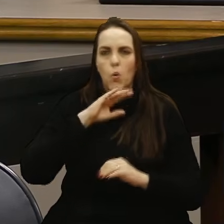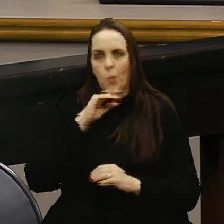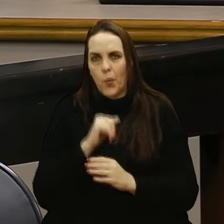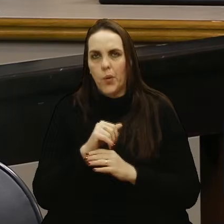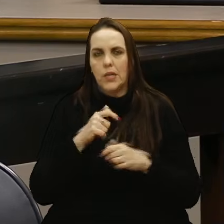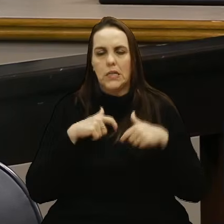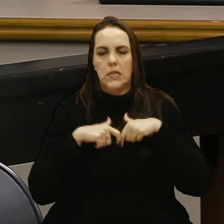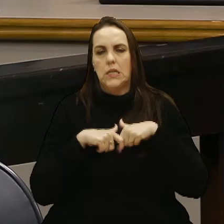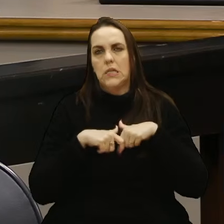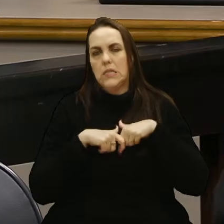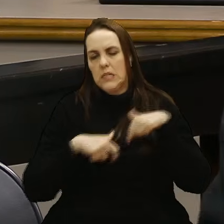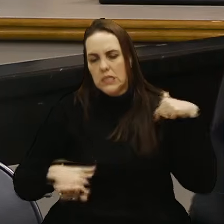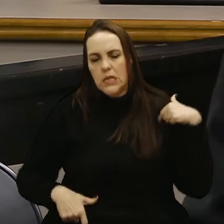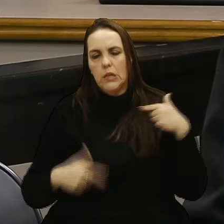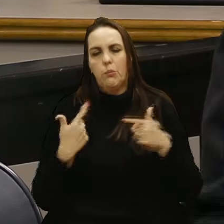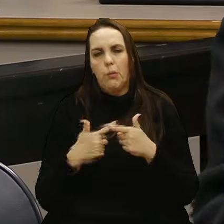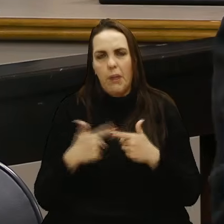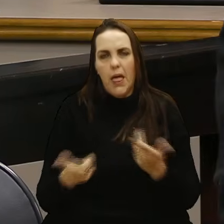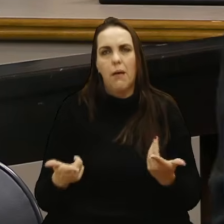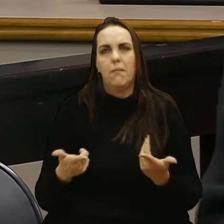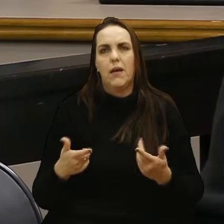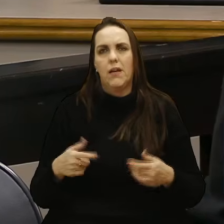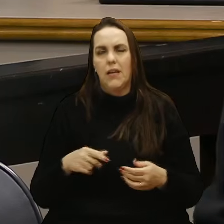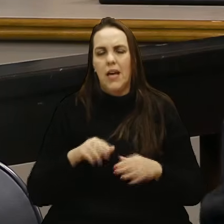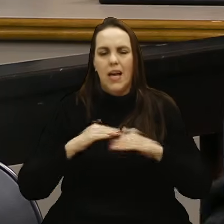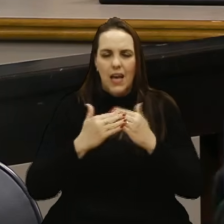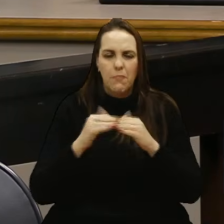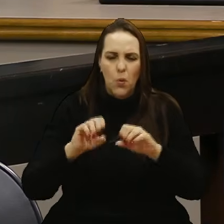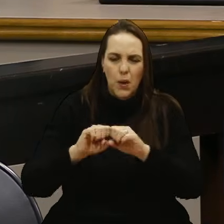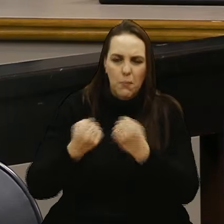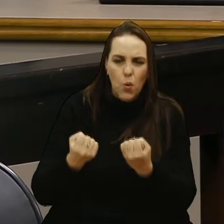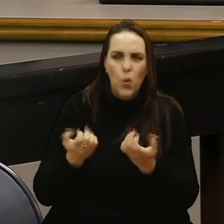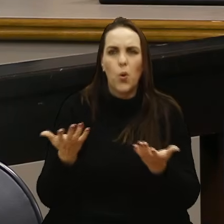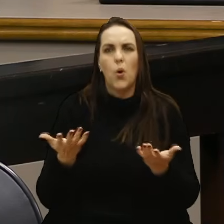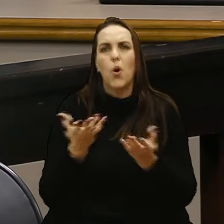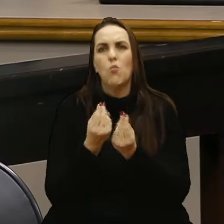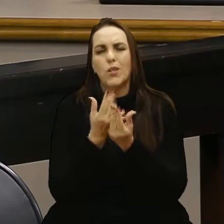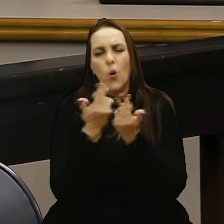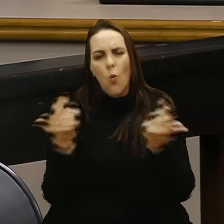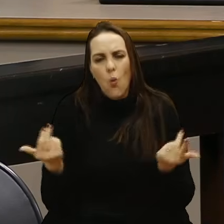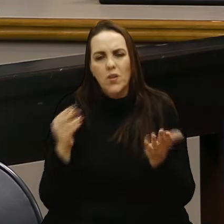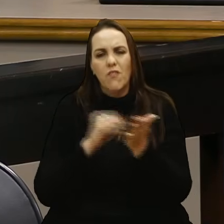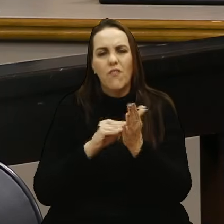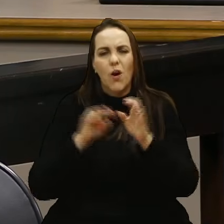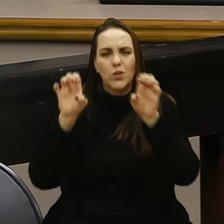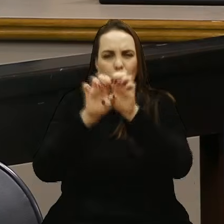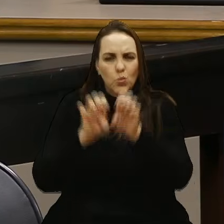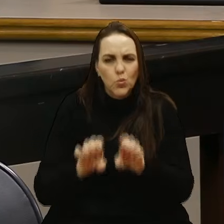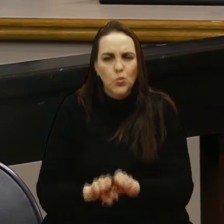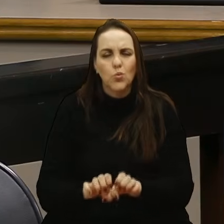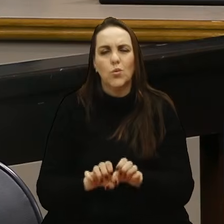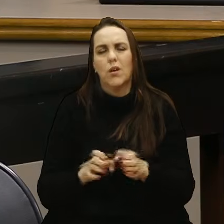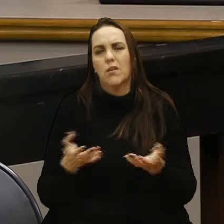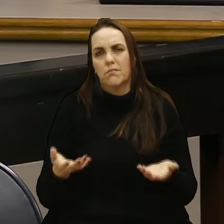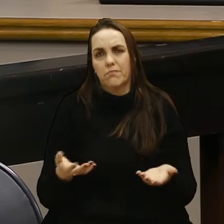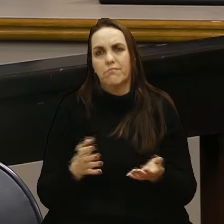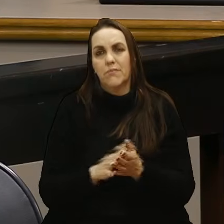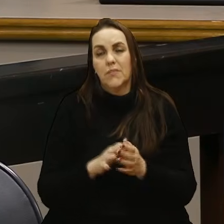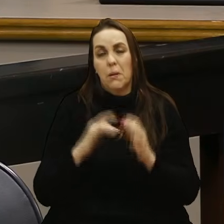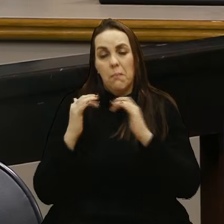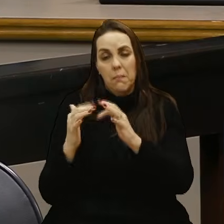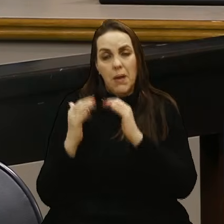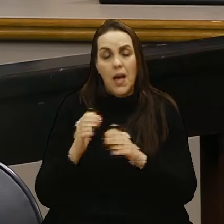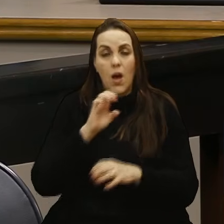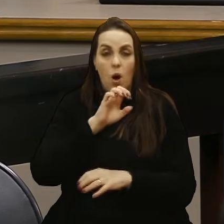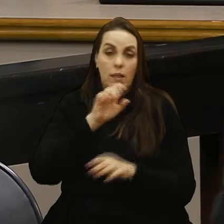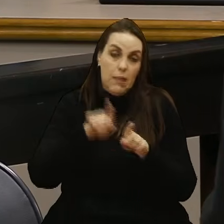cinto de segurança, com problema, já mandaram. Caminhão quebrado, muita coisa, falta de estrutura lá, né, com equipamentos, então, que são